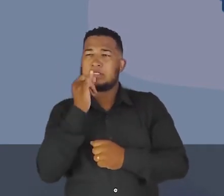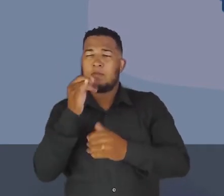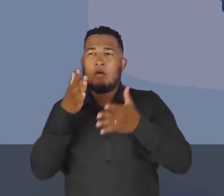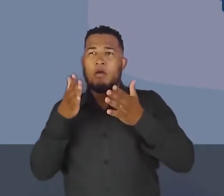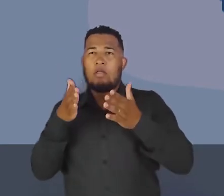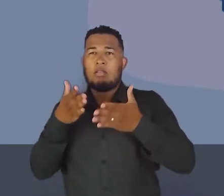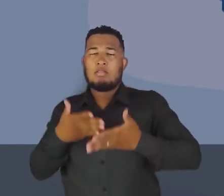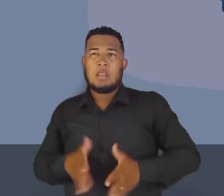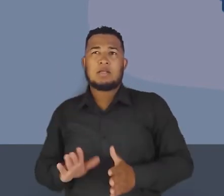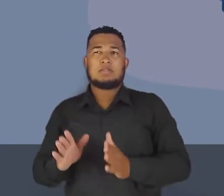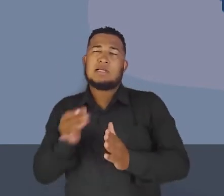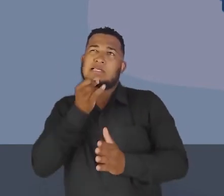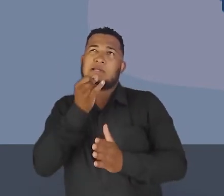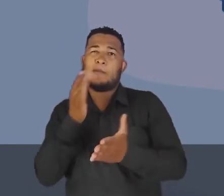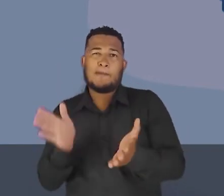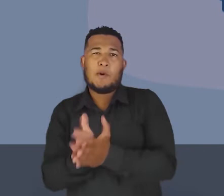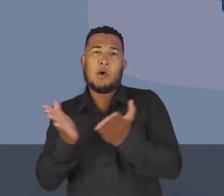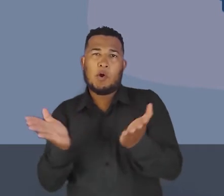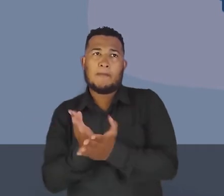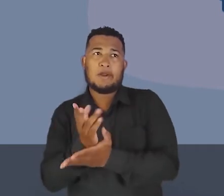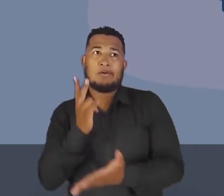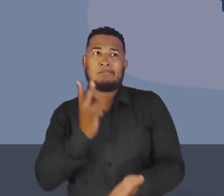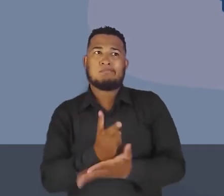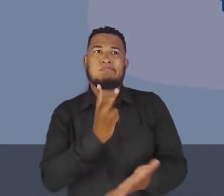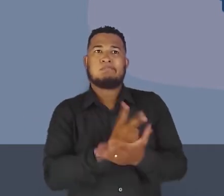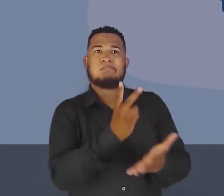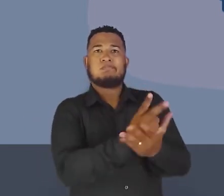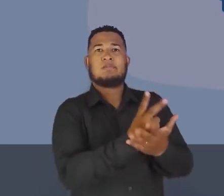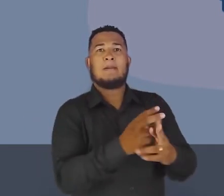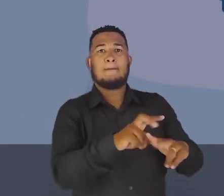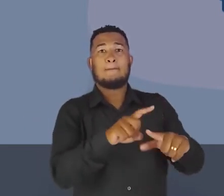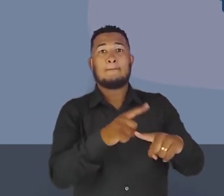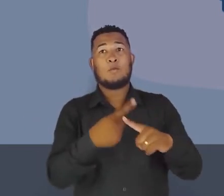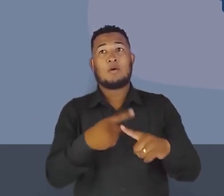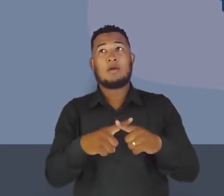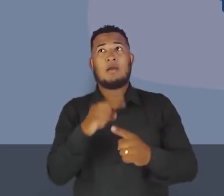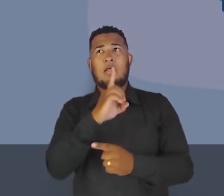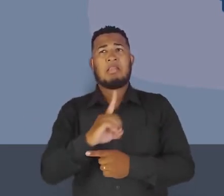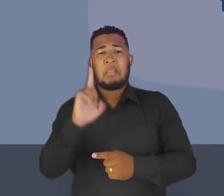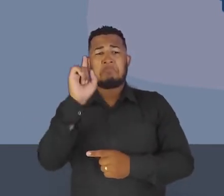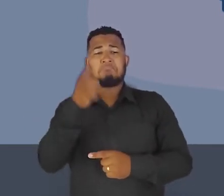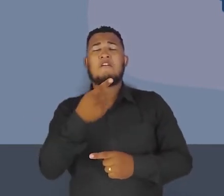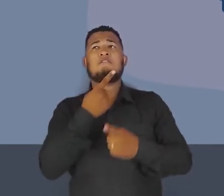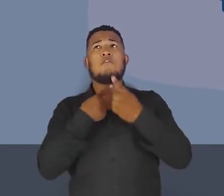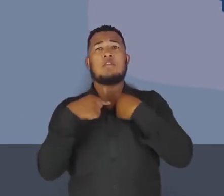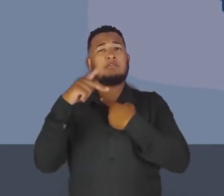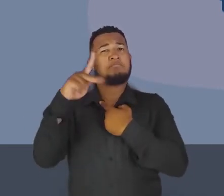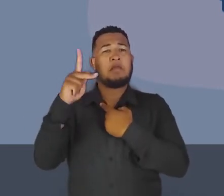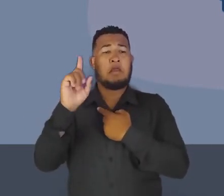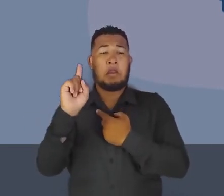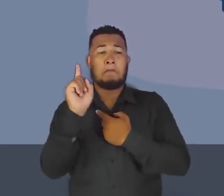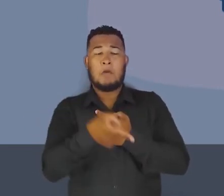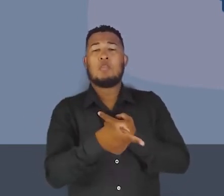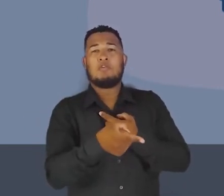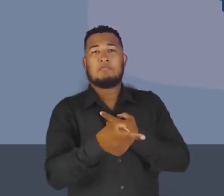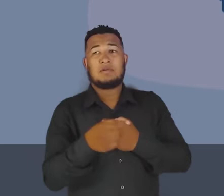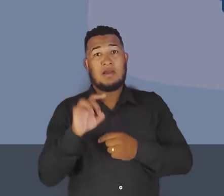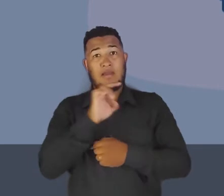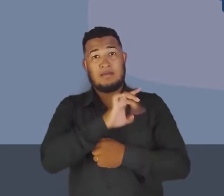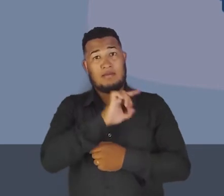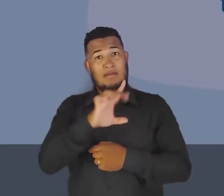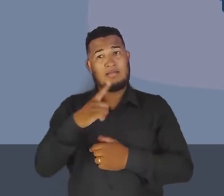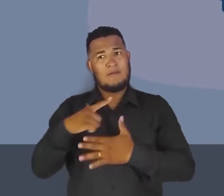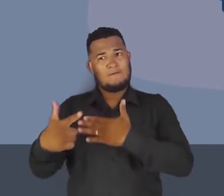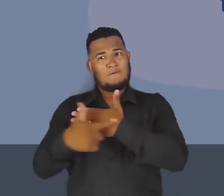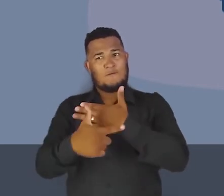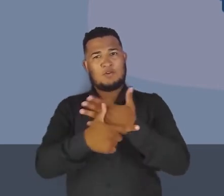determinada camada e ali permaneciam porque havia a crença de que Deus havia operado dessa forma e que cada um tinha uma função